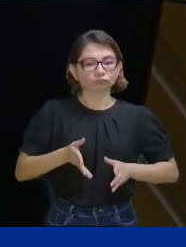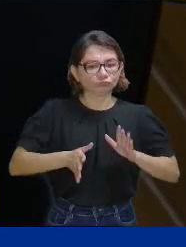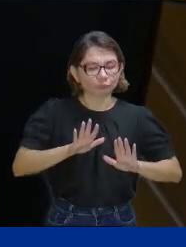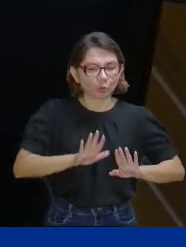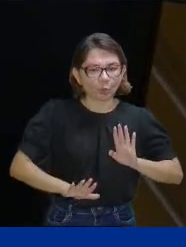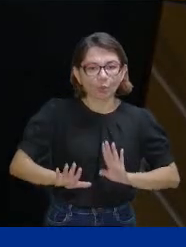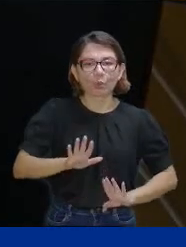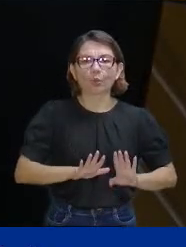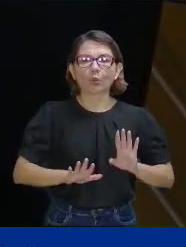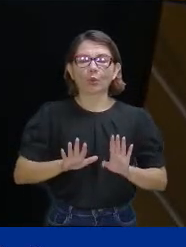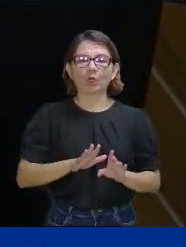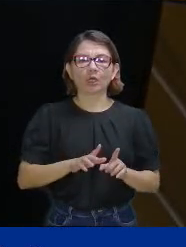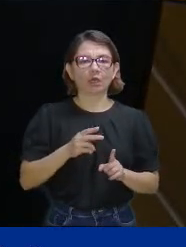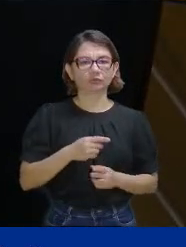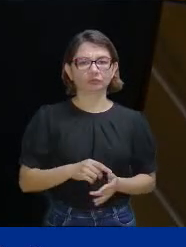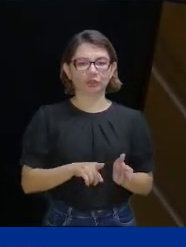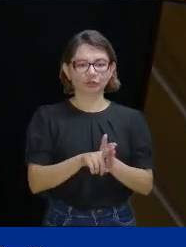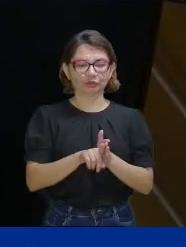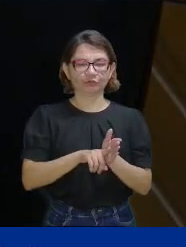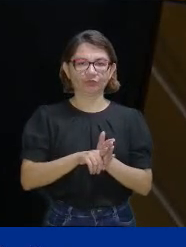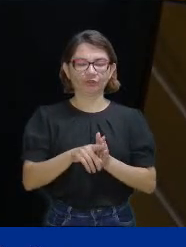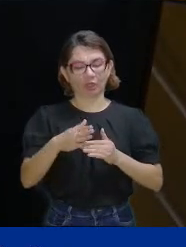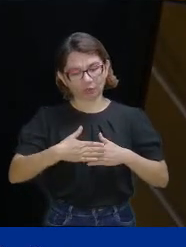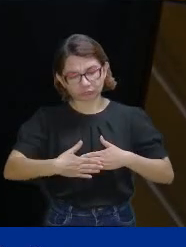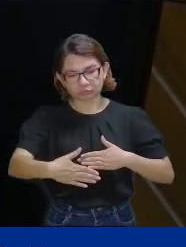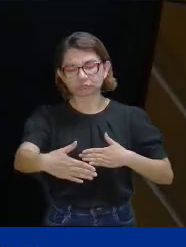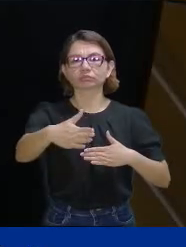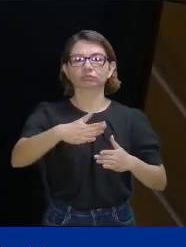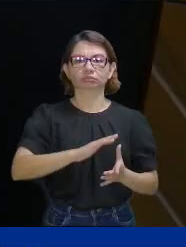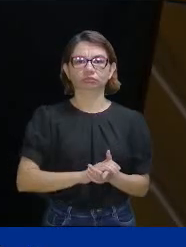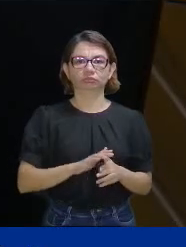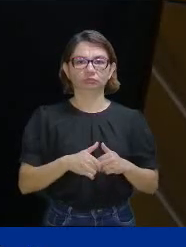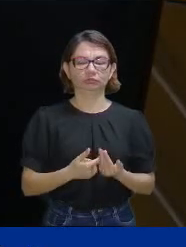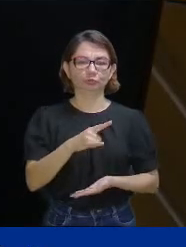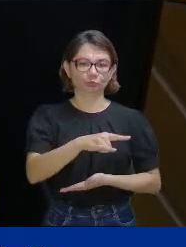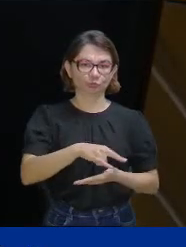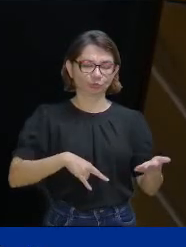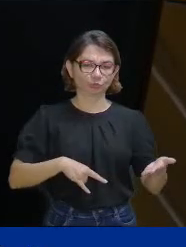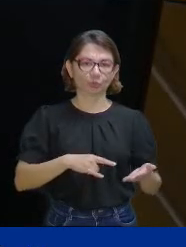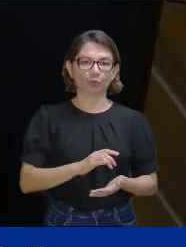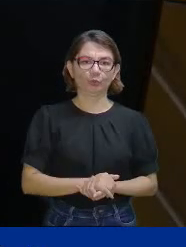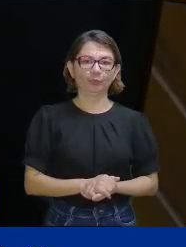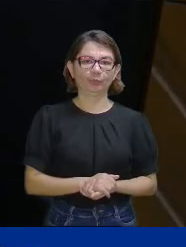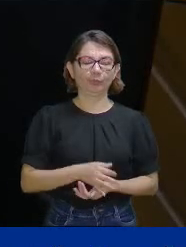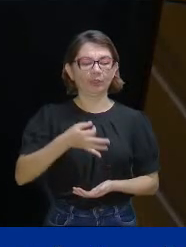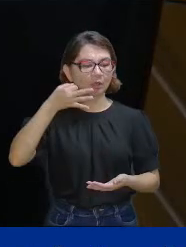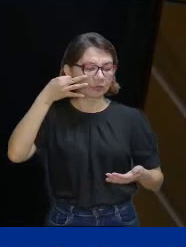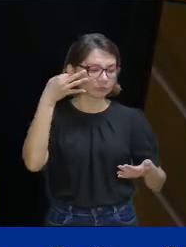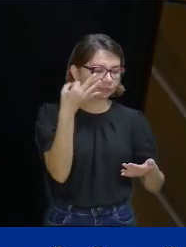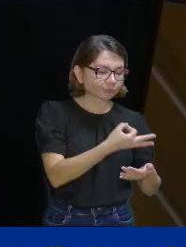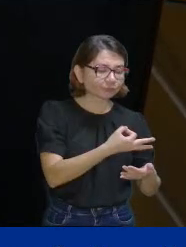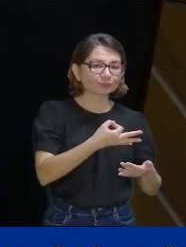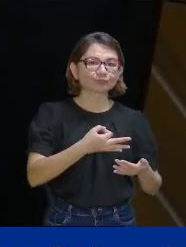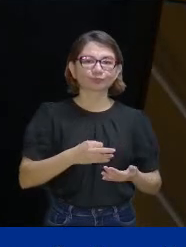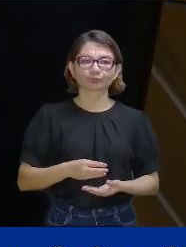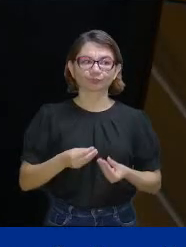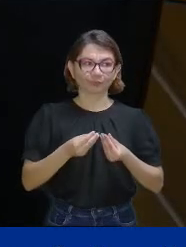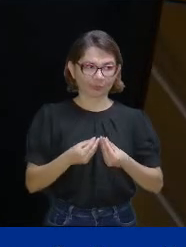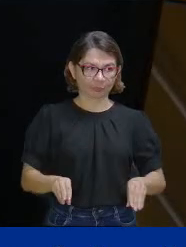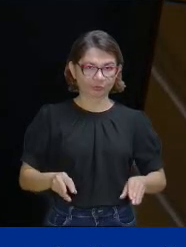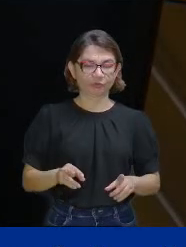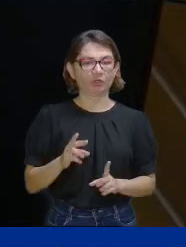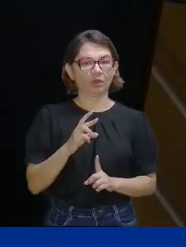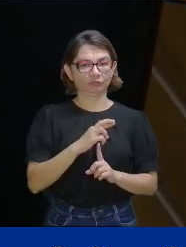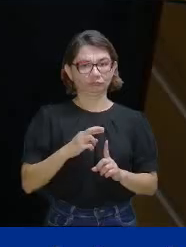em curso. Alegou que o acesso irrestrito aos documentos poderia comprometer diligências